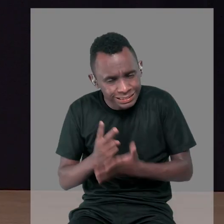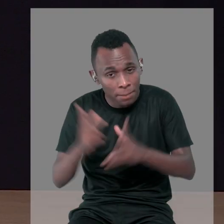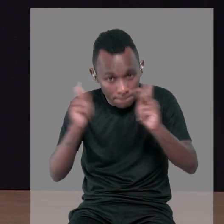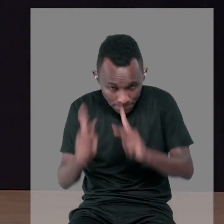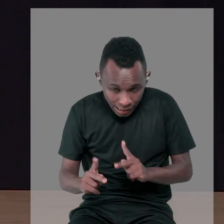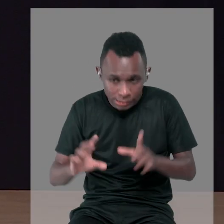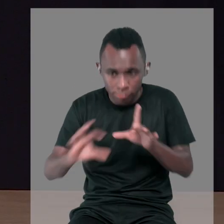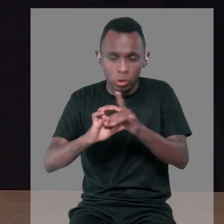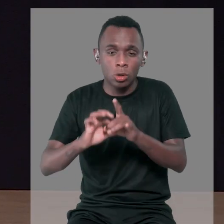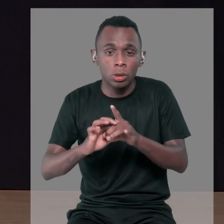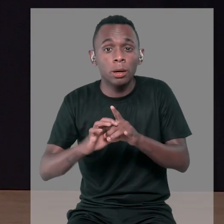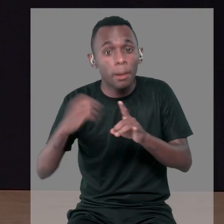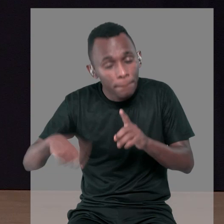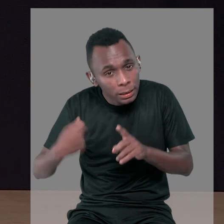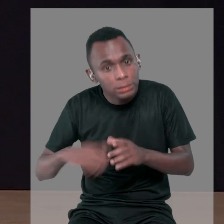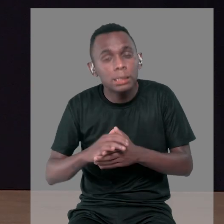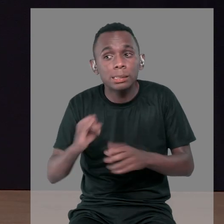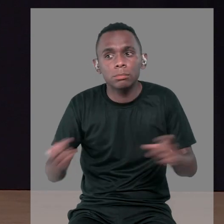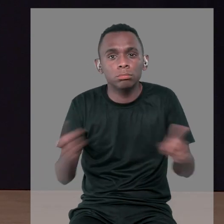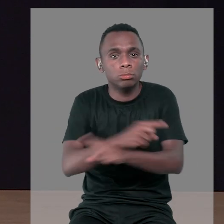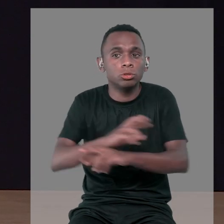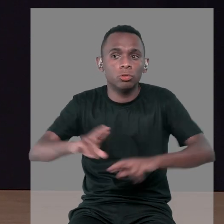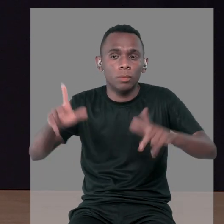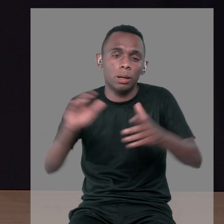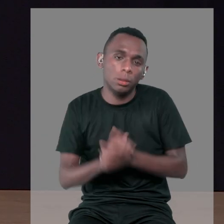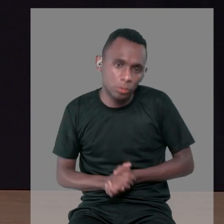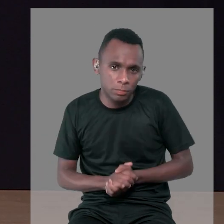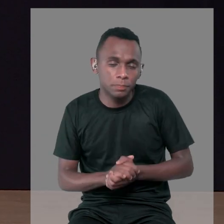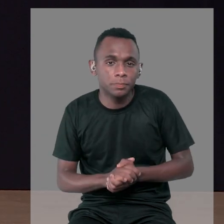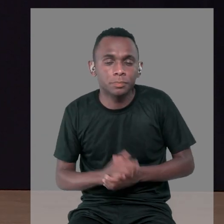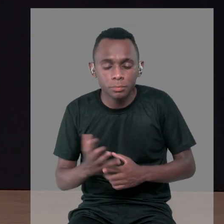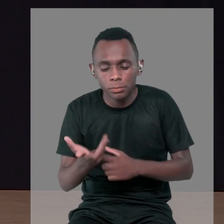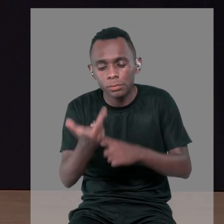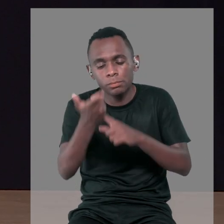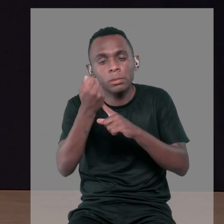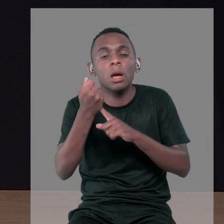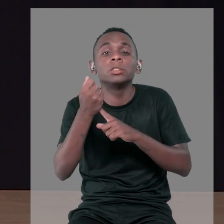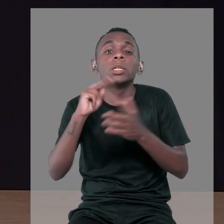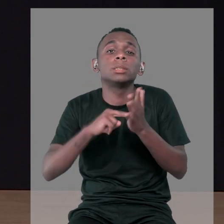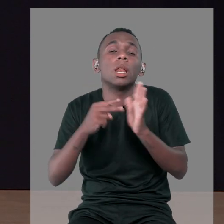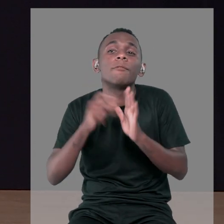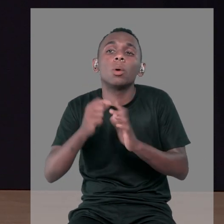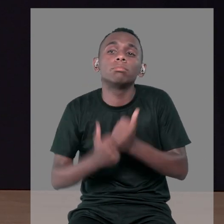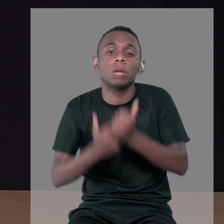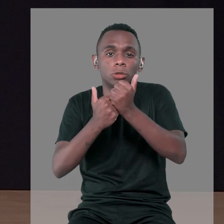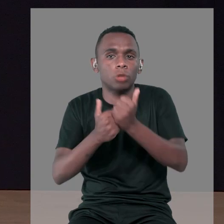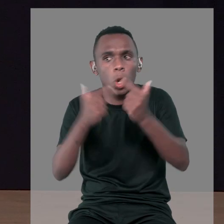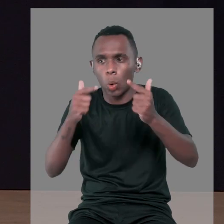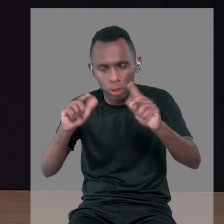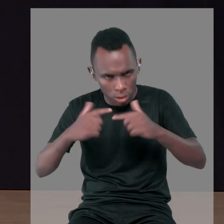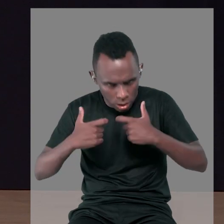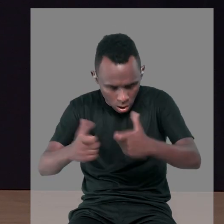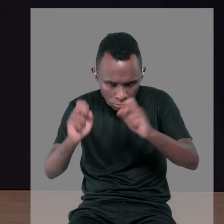caso contrário, né, a arte ela pode ajudar a não ter guerras, né, ajudar